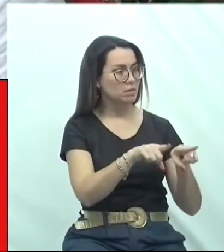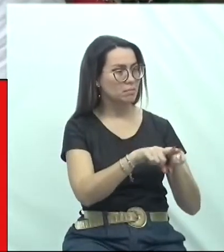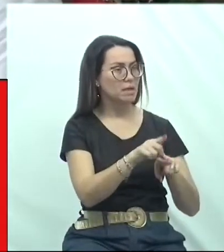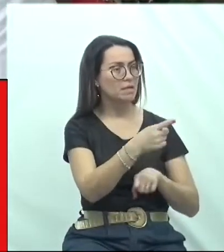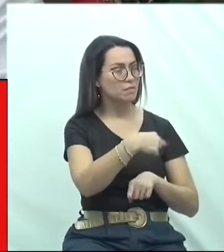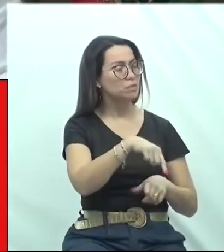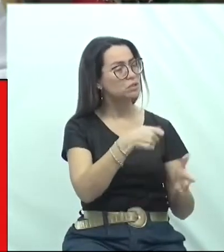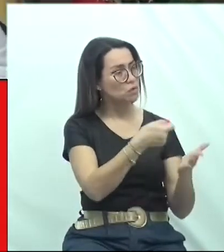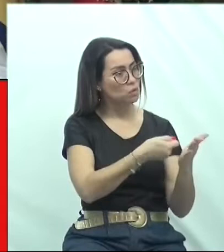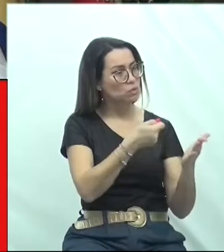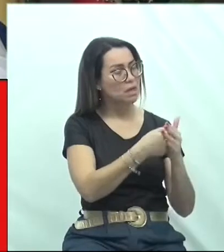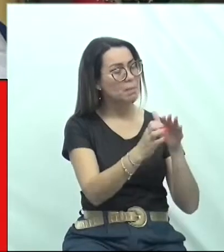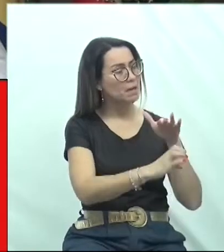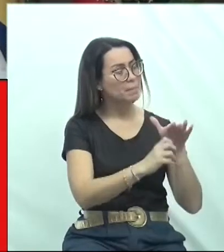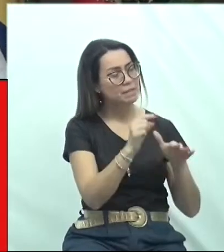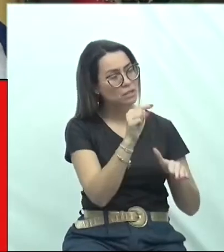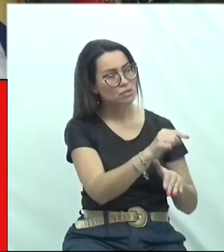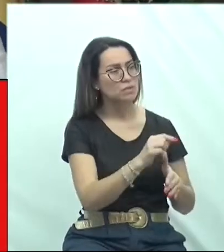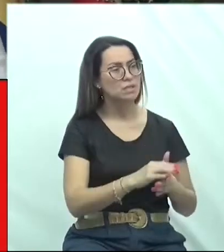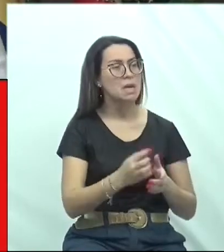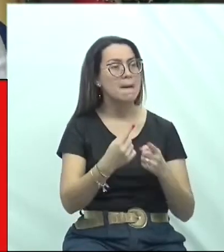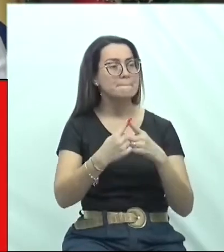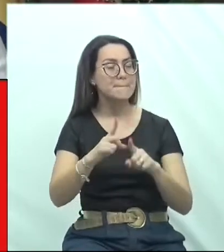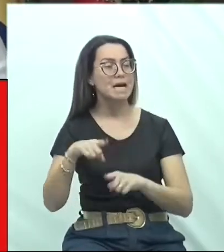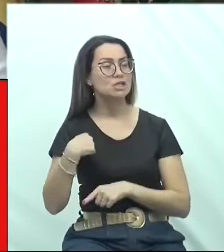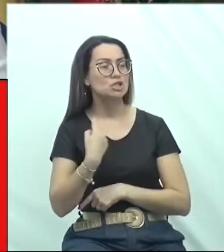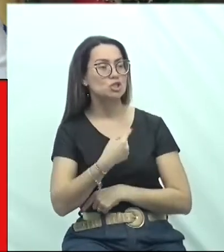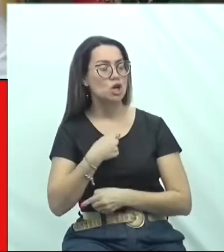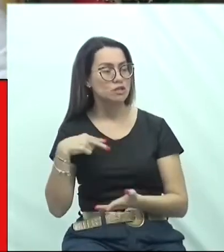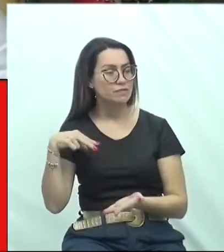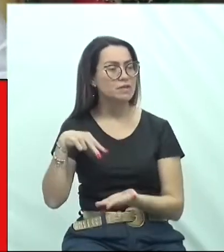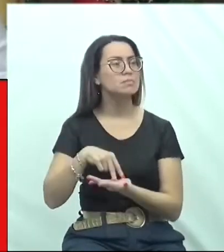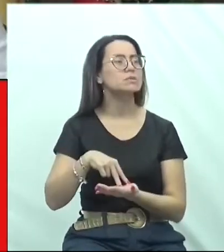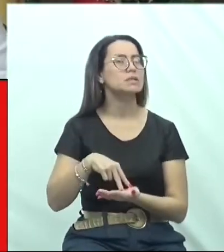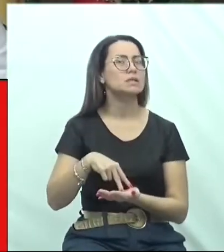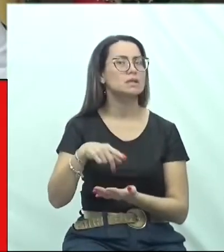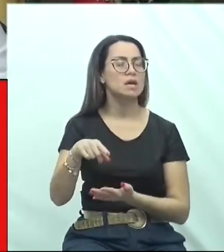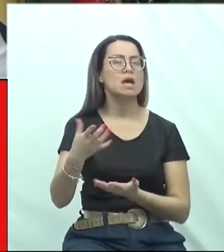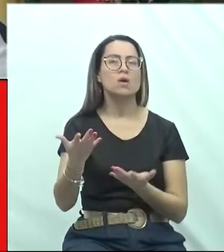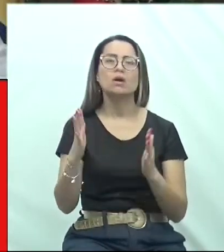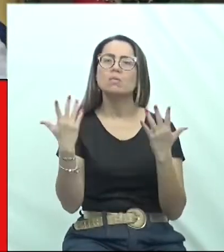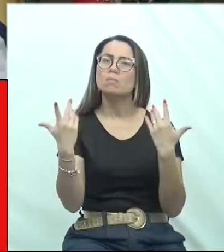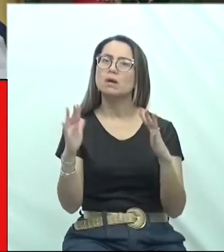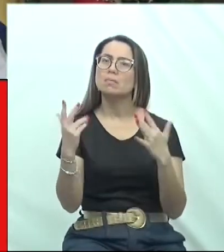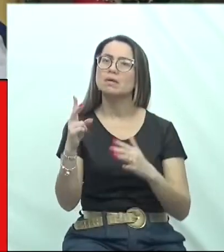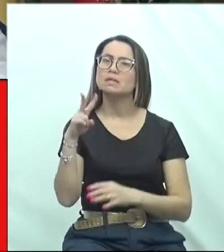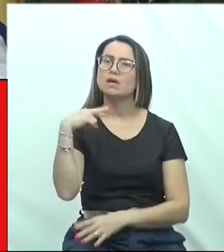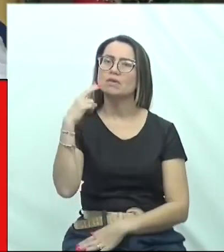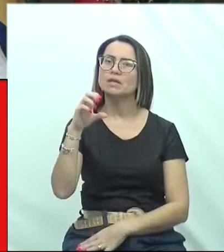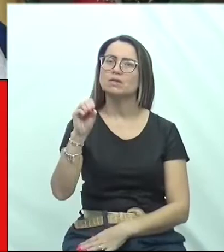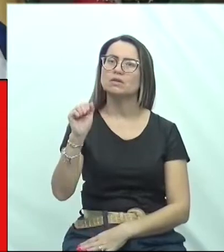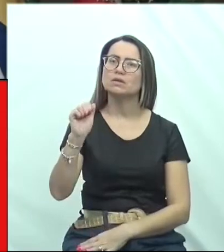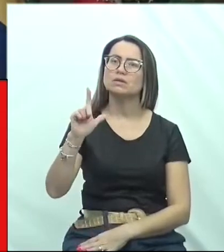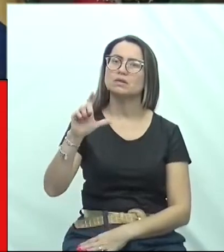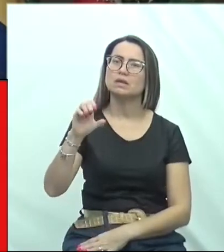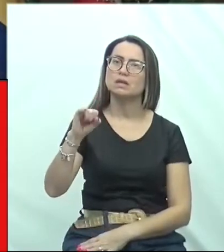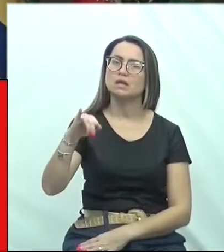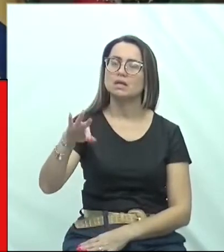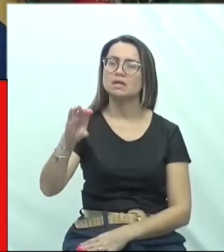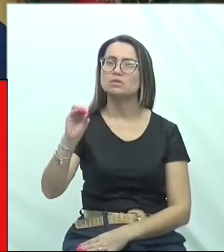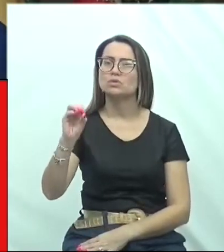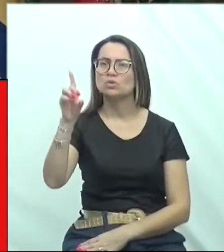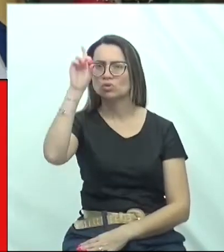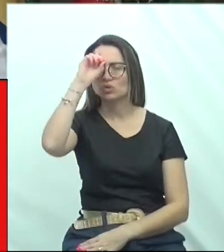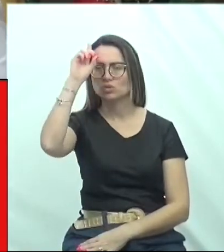vão defender o trabalho de vocês. Mas nós estamos aqui, quero te parabenizar, vereador Salesio, pelo requerimento, porque nós somos cobrados dia a